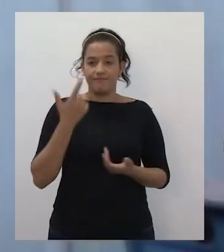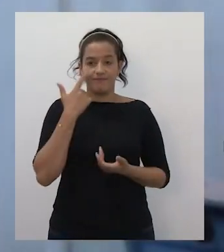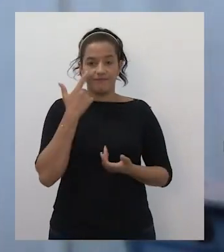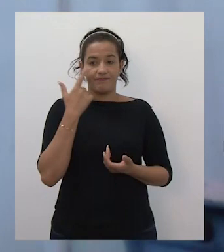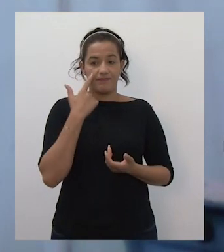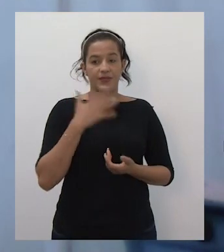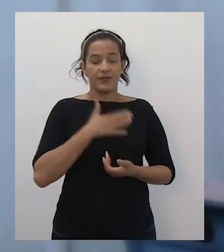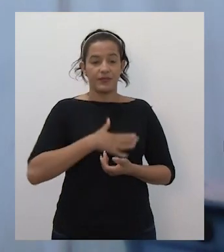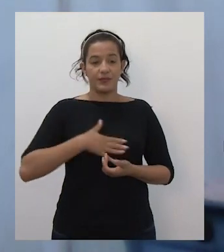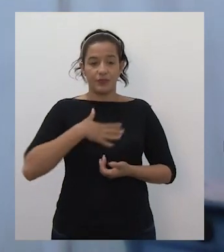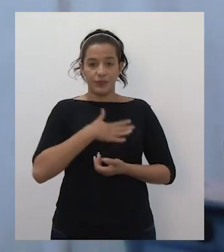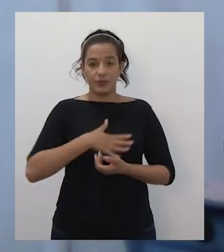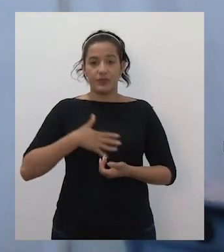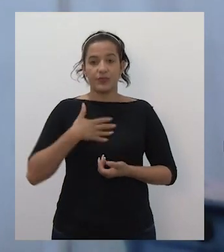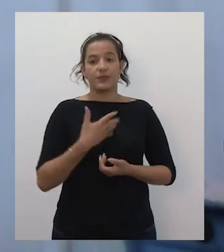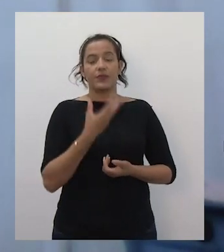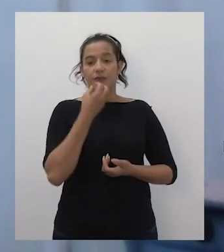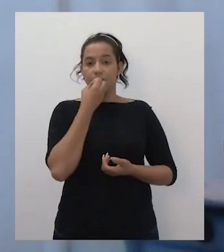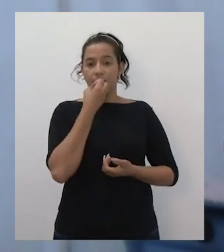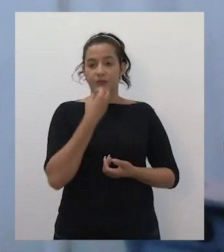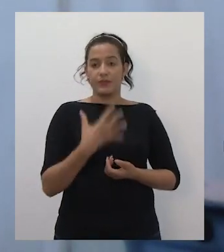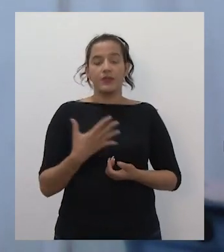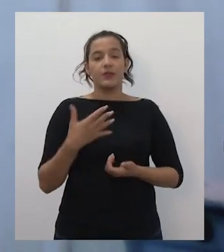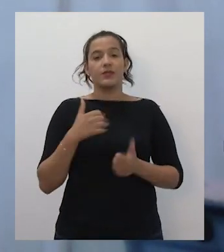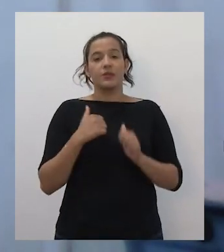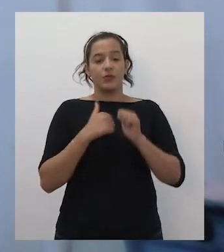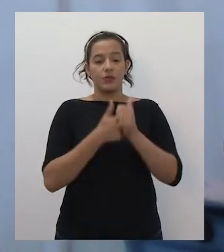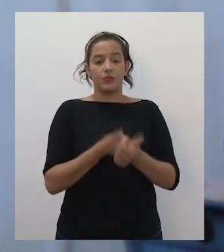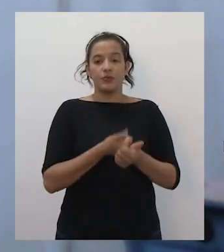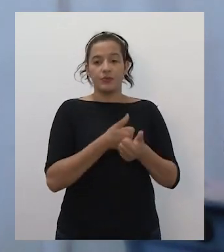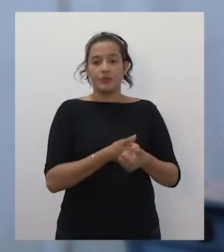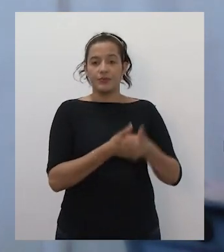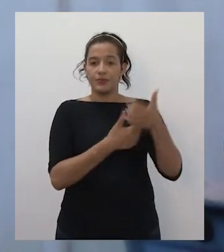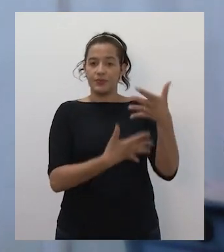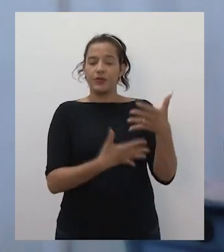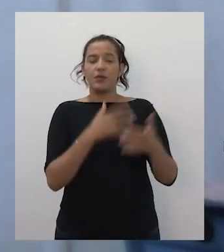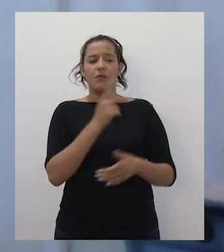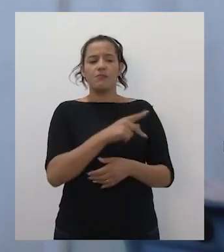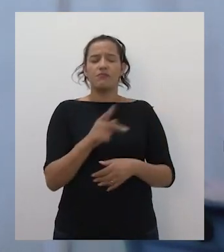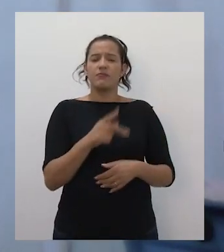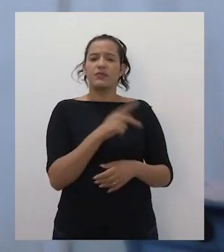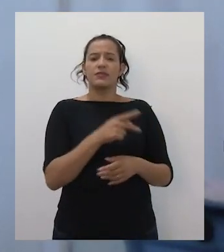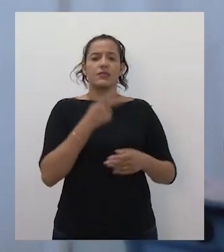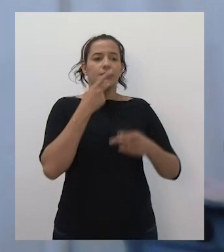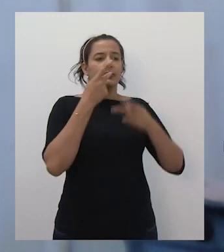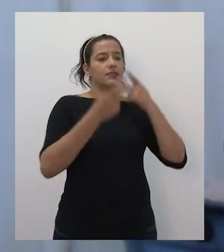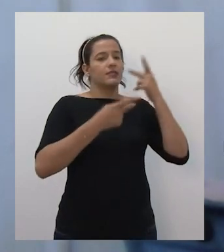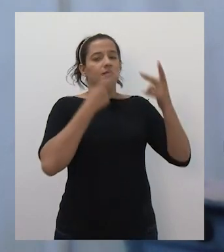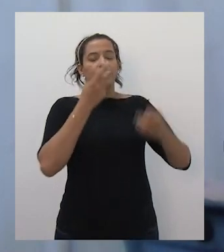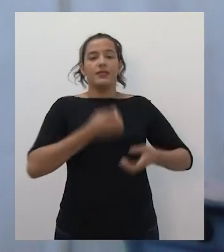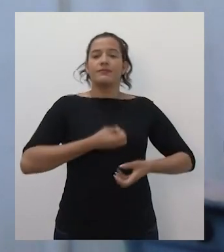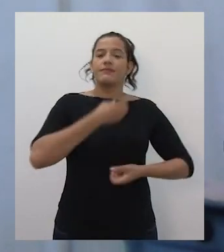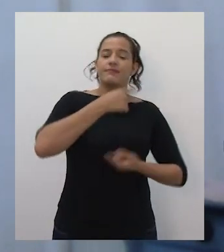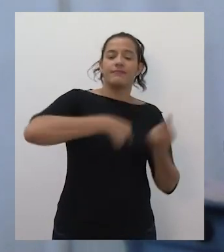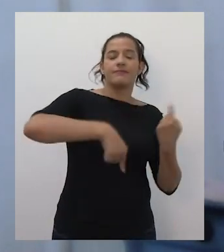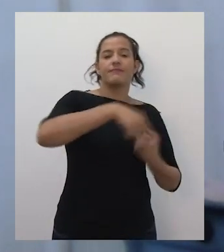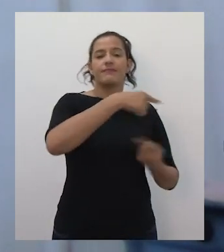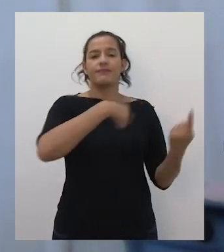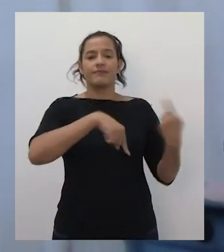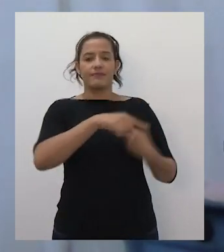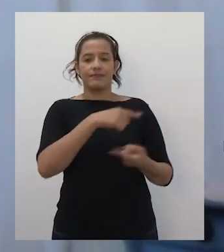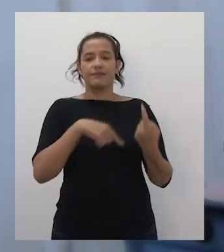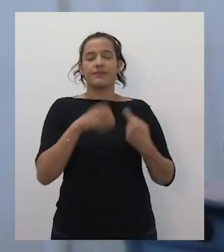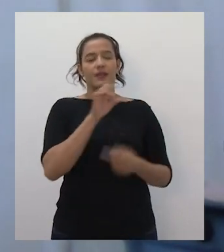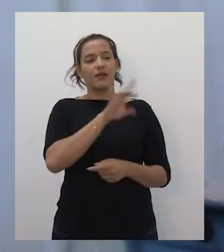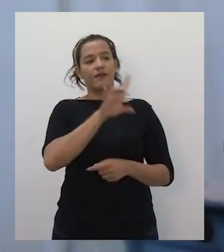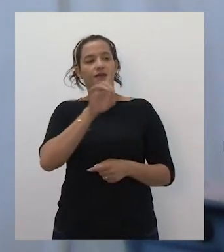muito legal, tá super interessante acompanhar o chat, os professores vão se envolvendo, né, na fala de